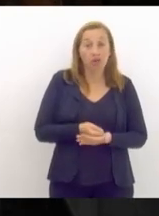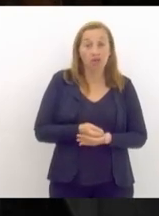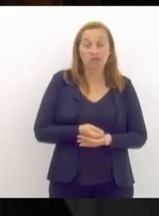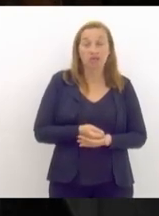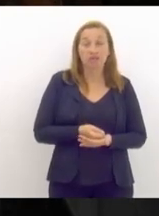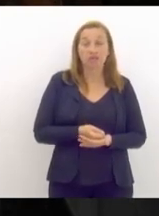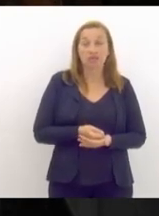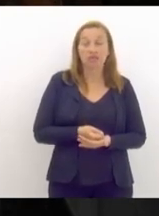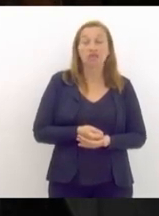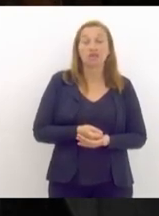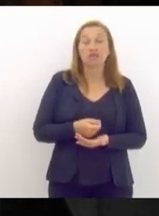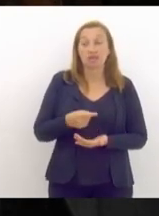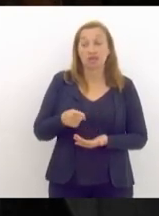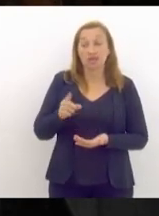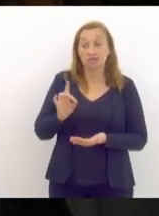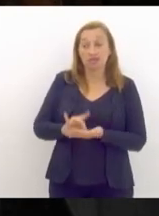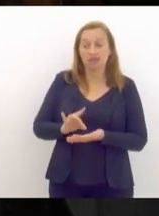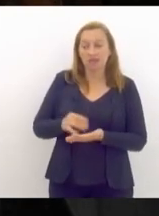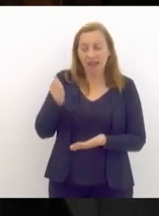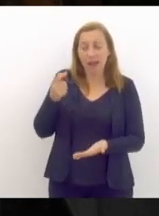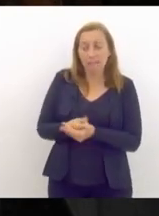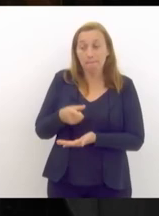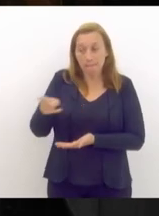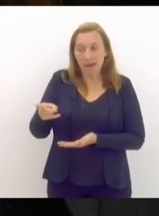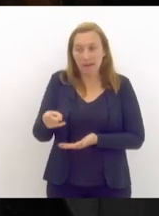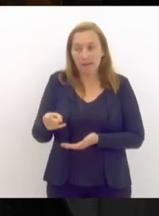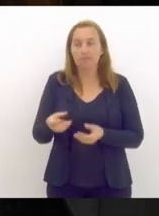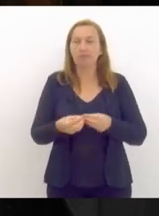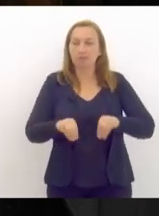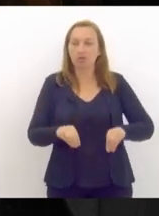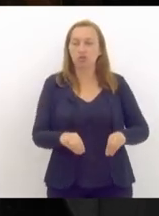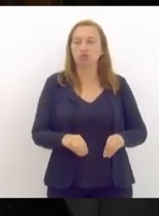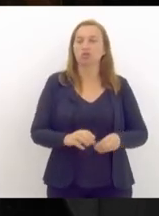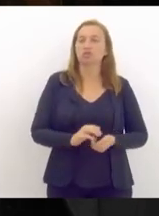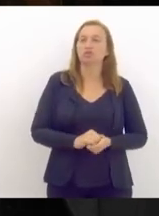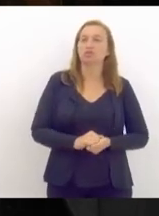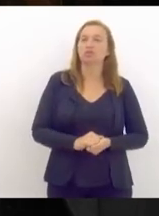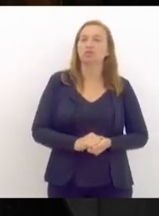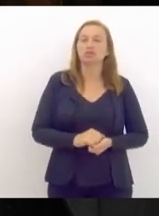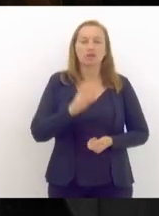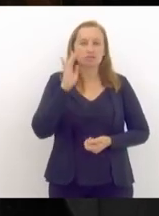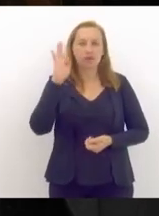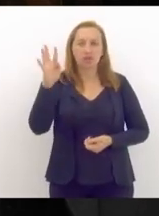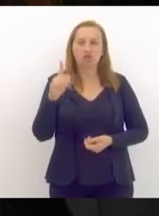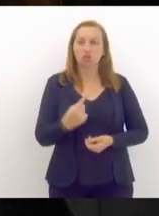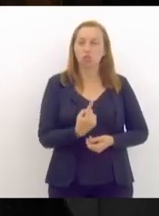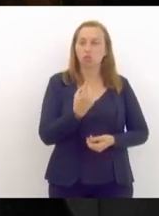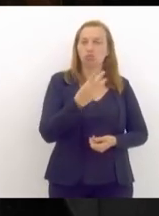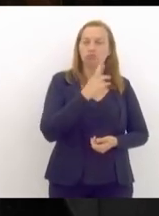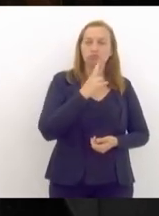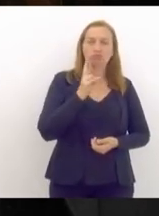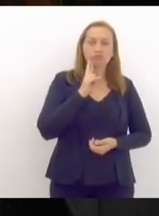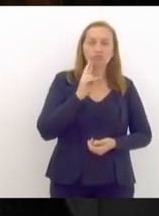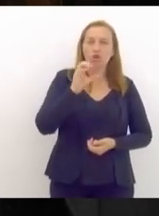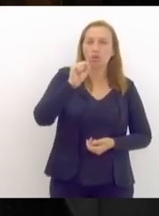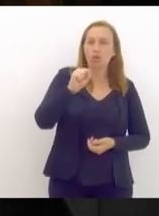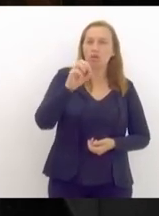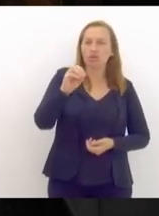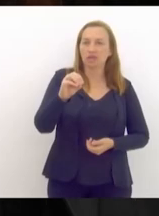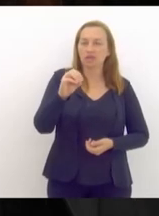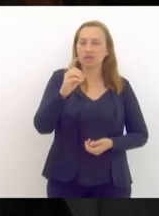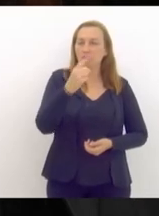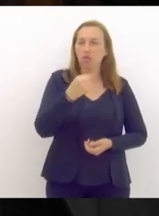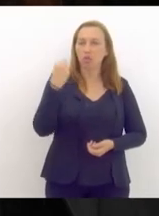ela pague pelo prejuízo que ela deu. Você imagina um restaurante que teve 80